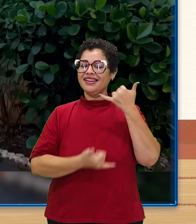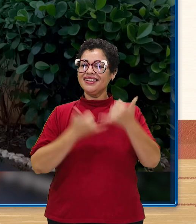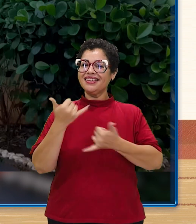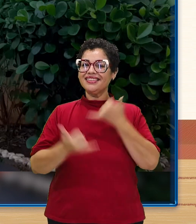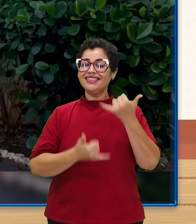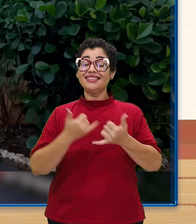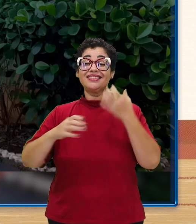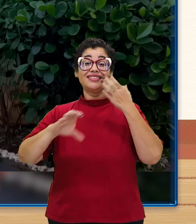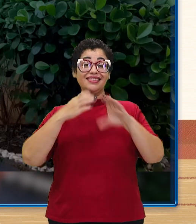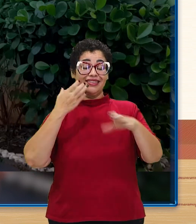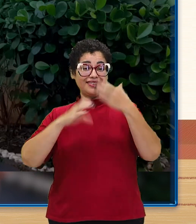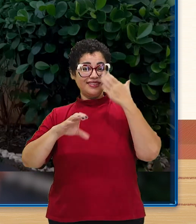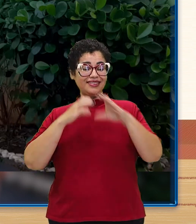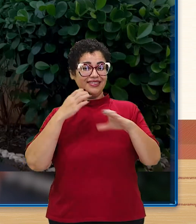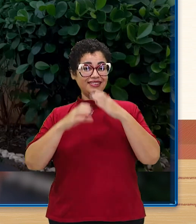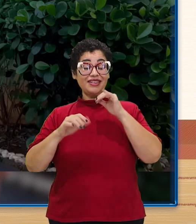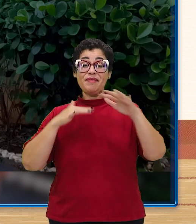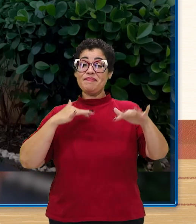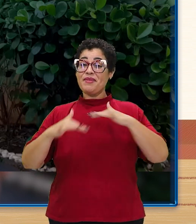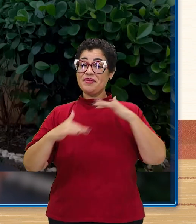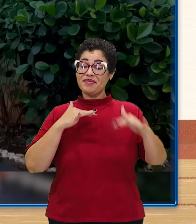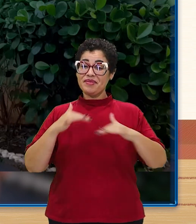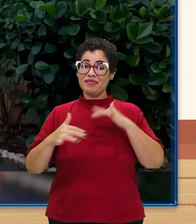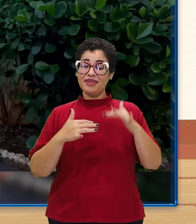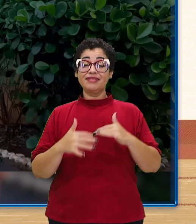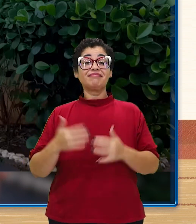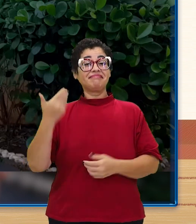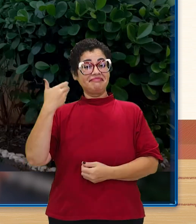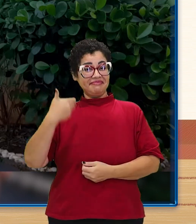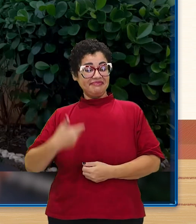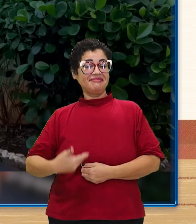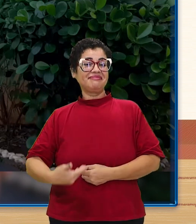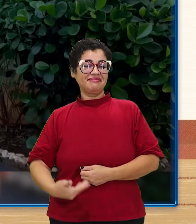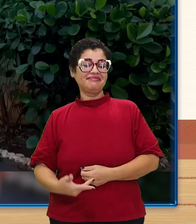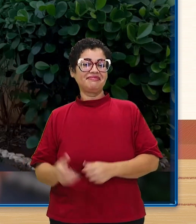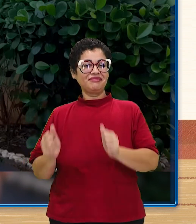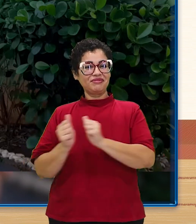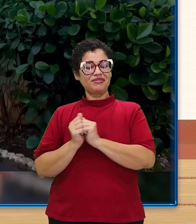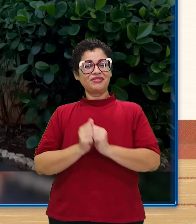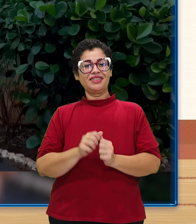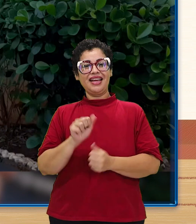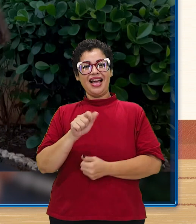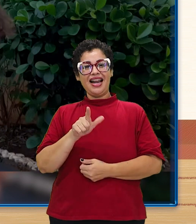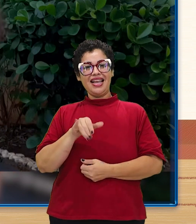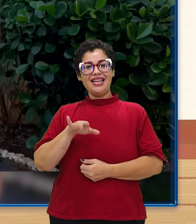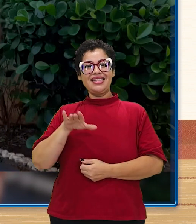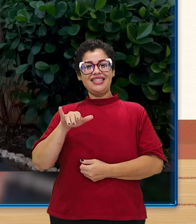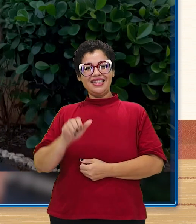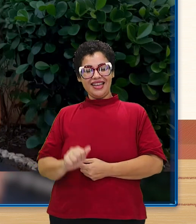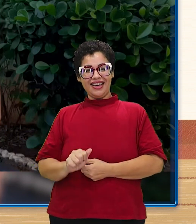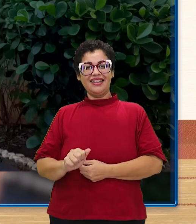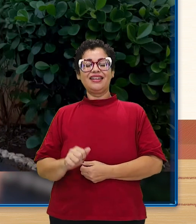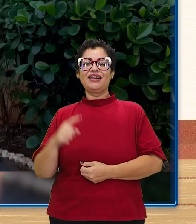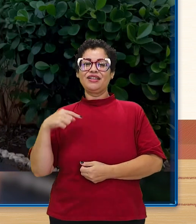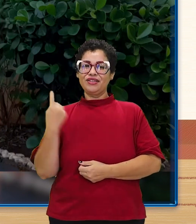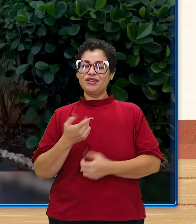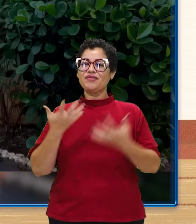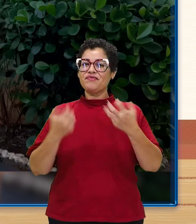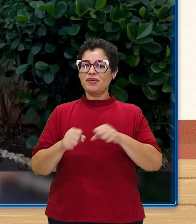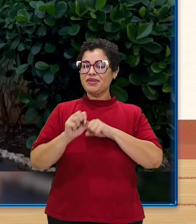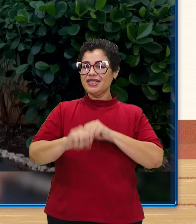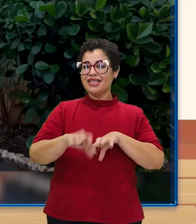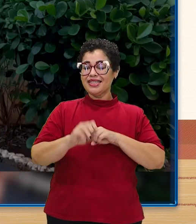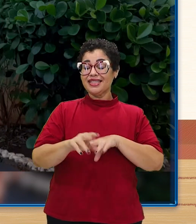brincadeiras, cantigas e movimentos. E eu estou aqui com a minha ajudante, Alícia. E nós